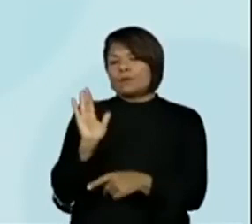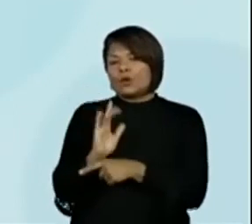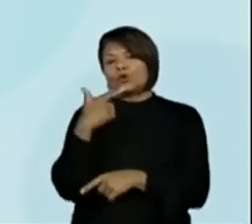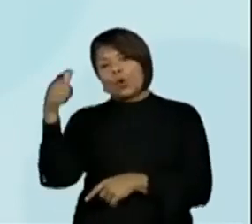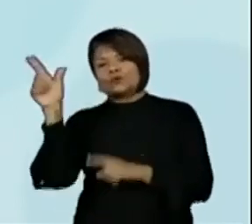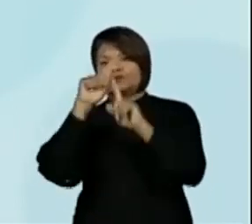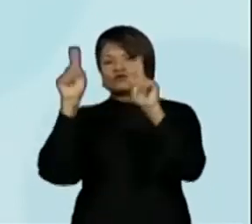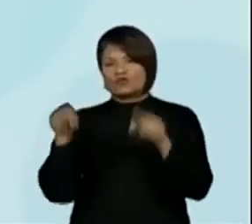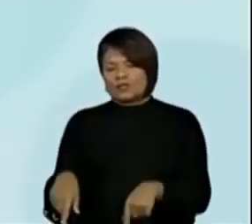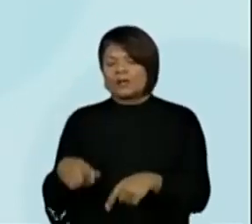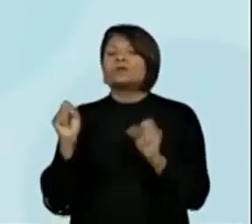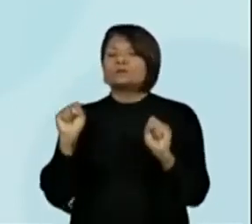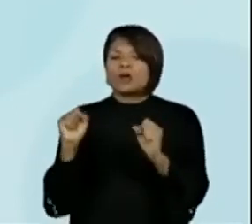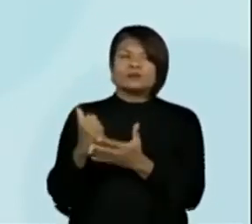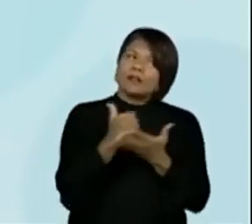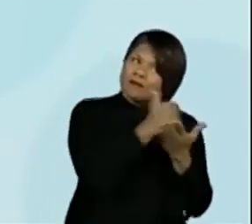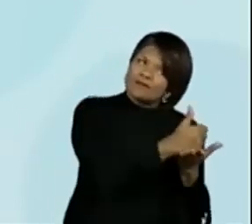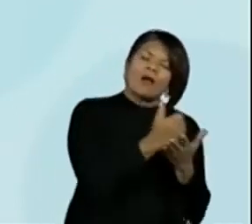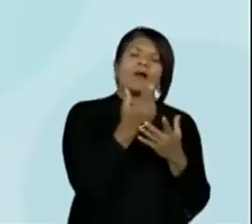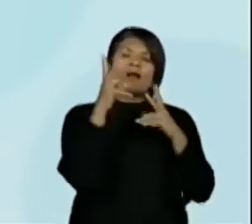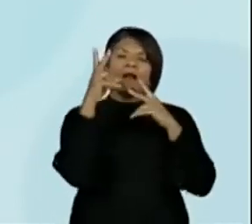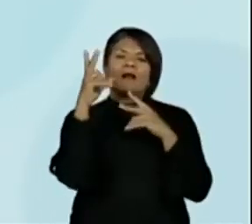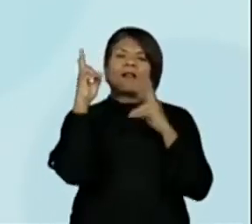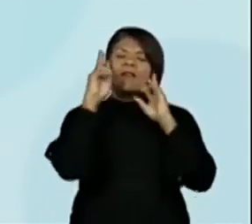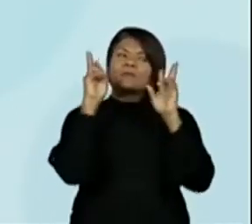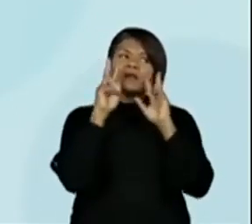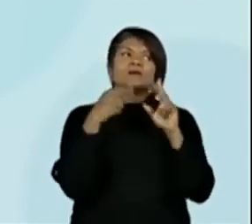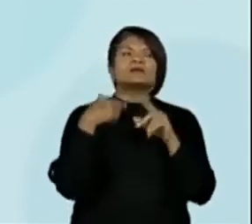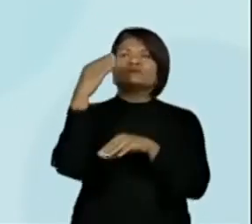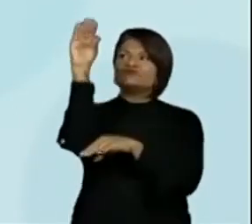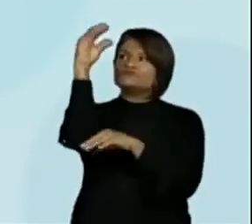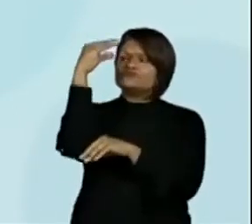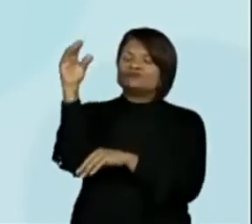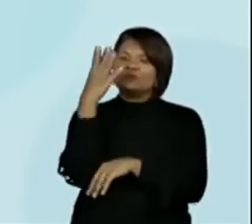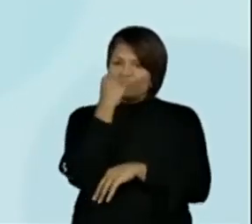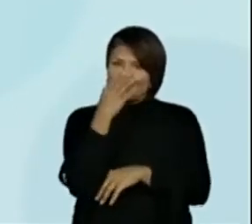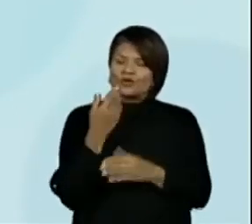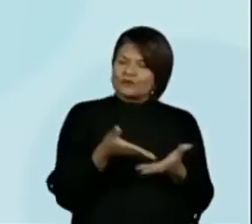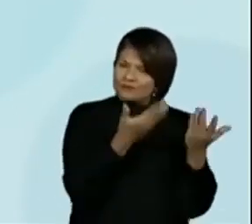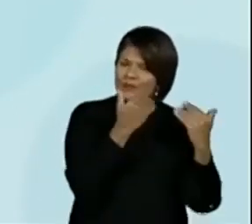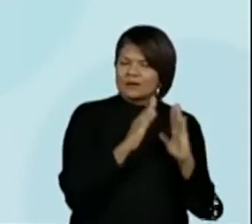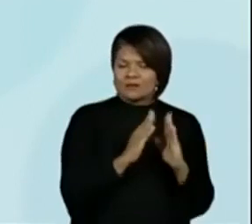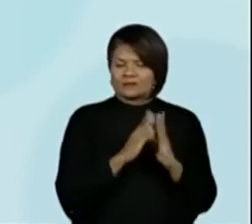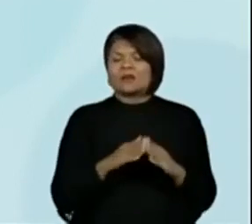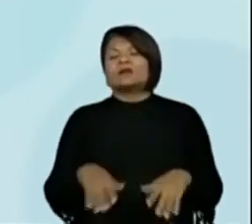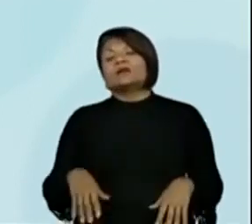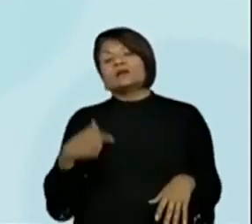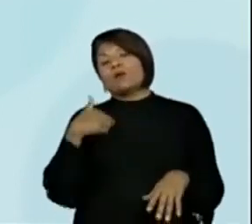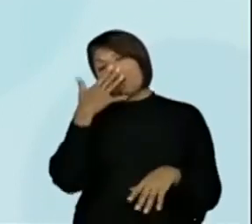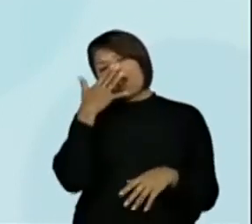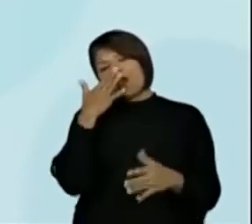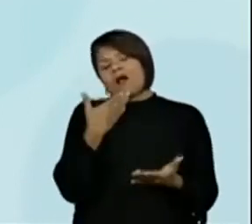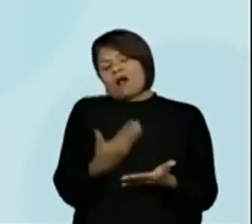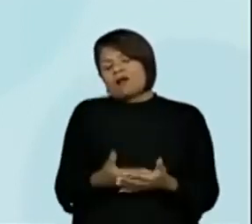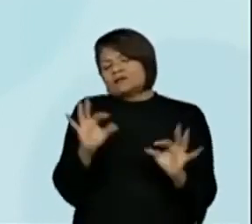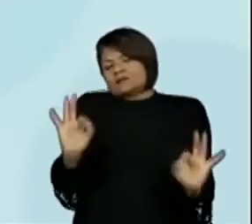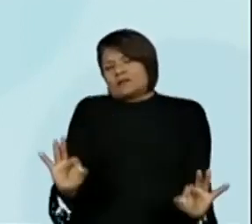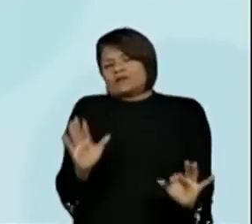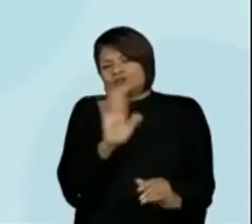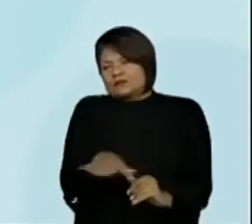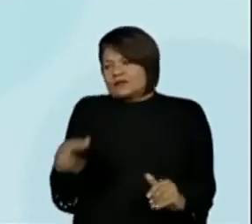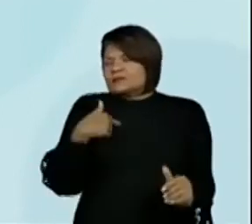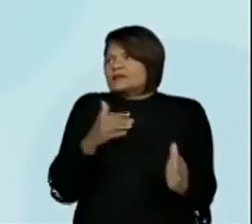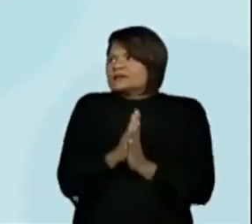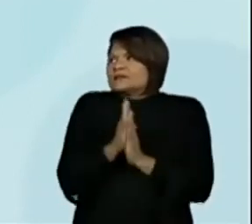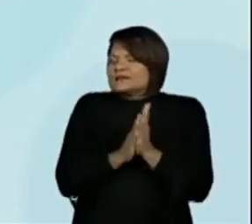toda a família possa levar para casa a lembrança dos gigantes. Certamente a garotada vai se encantar com a chegada desses visitantes tão